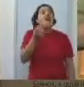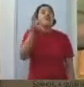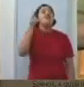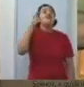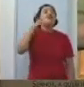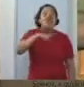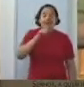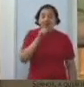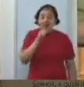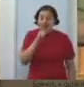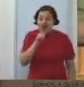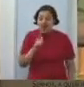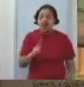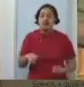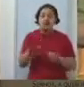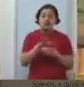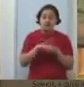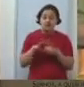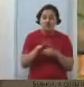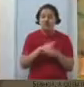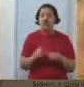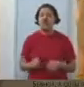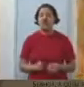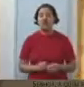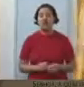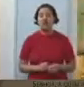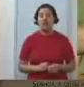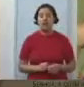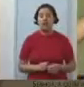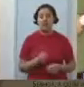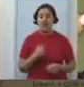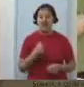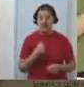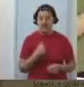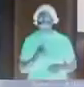as enchentes por baixo. Eu vou arrancar a casa.